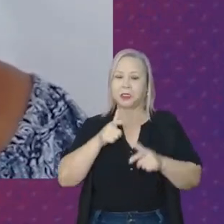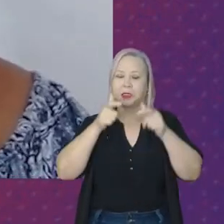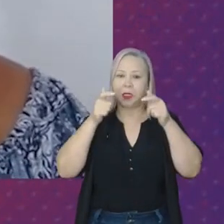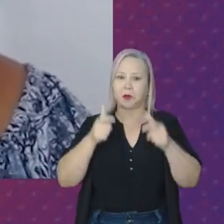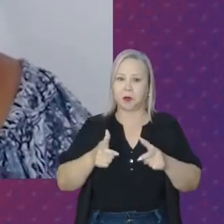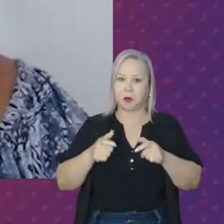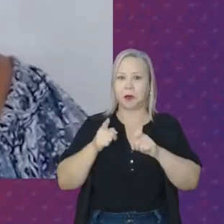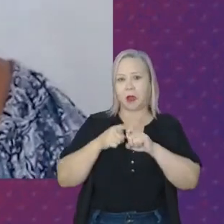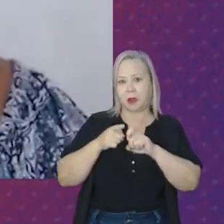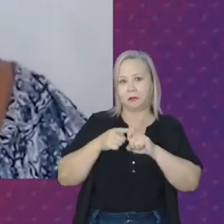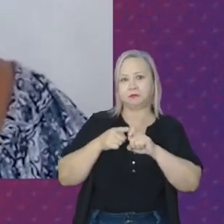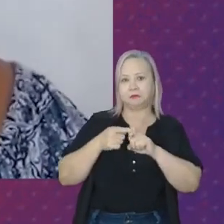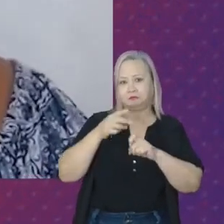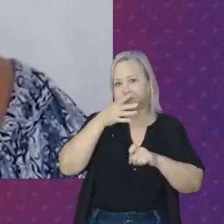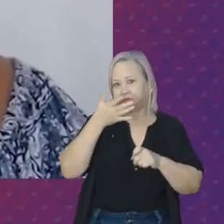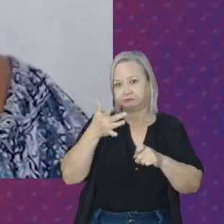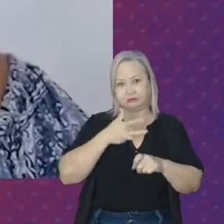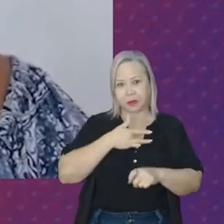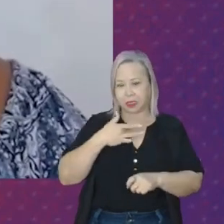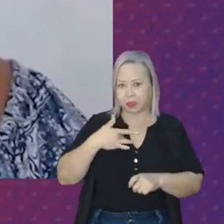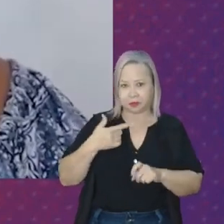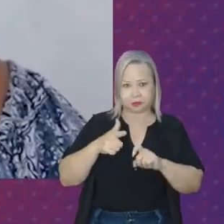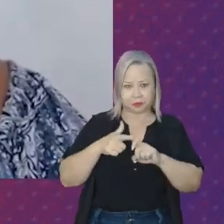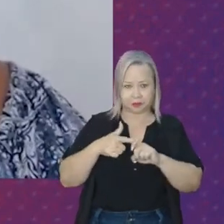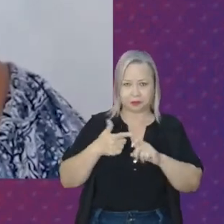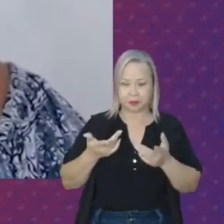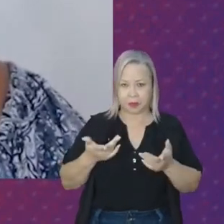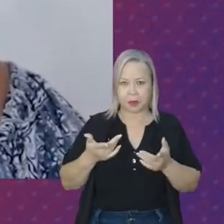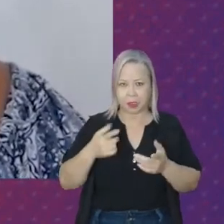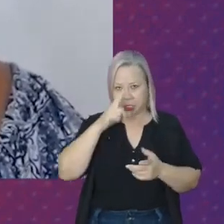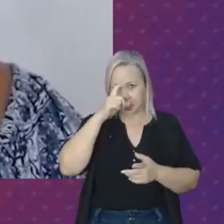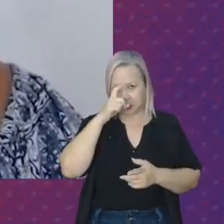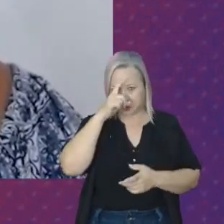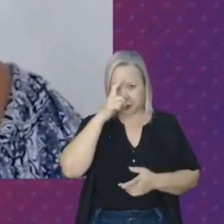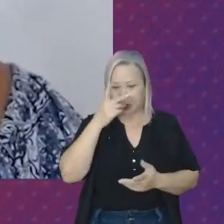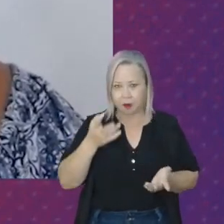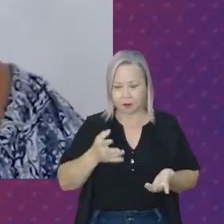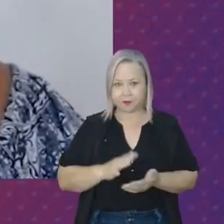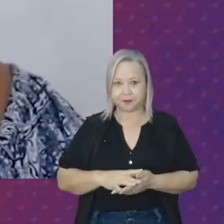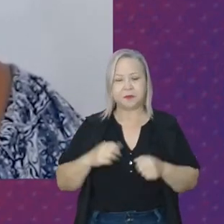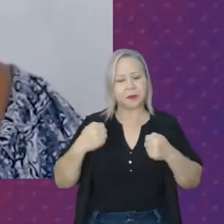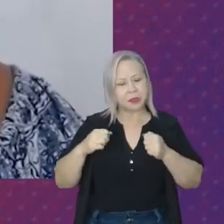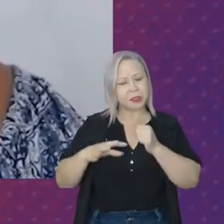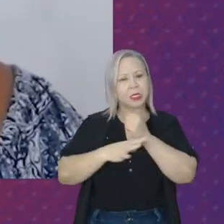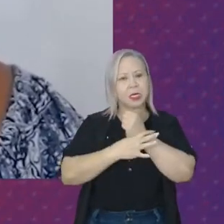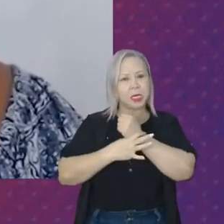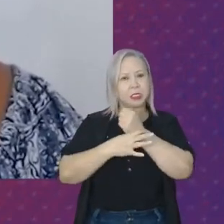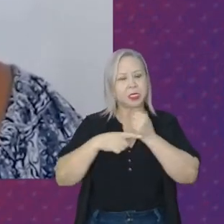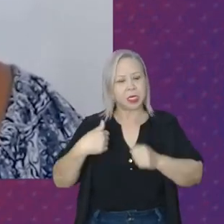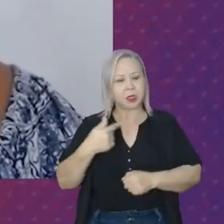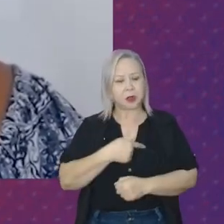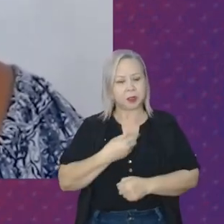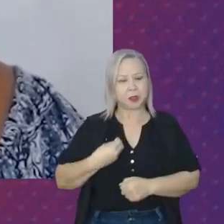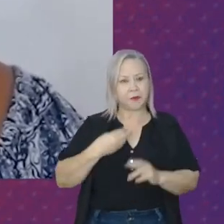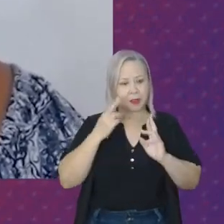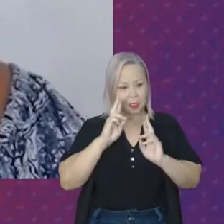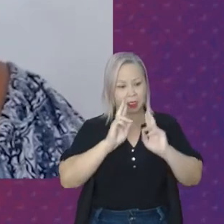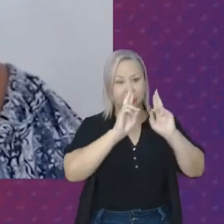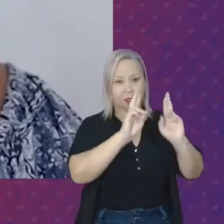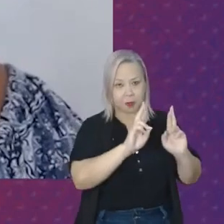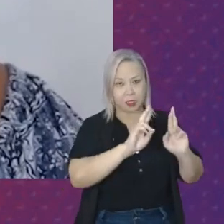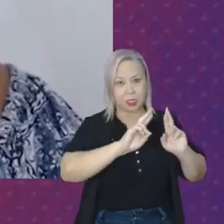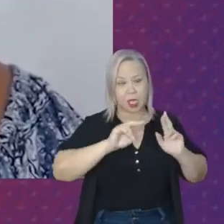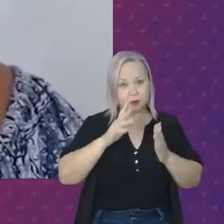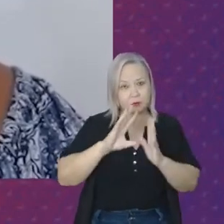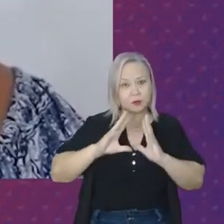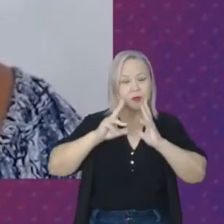ambiente de saúde. A gente precisa ter garantia de que a nossa vida é respeitada em todas as